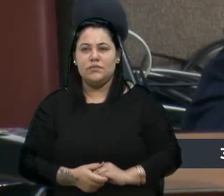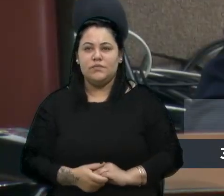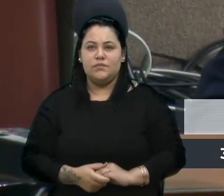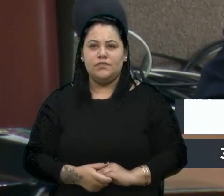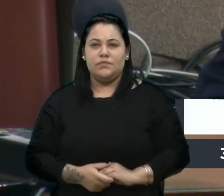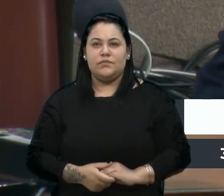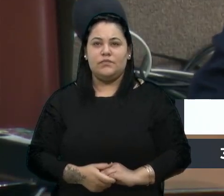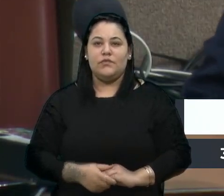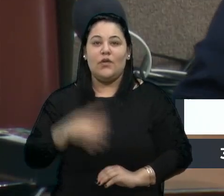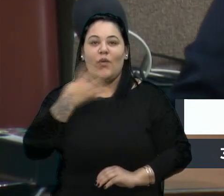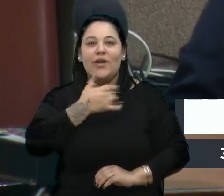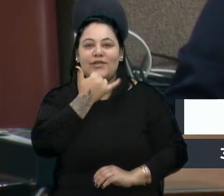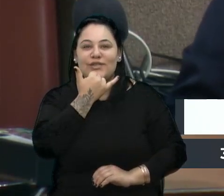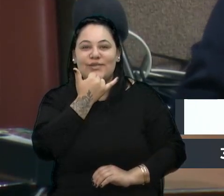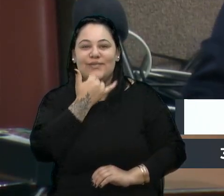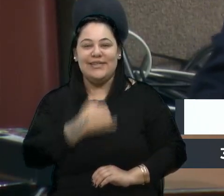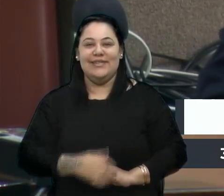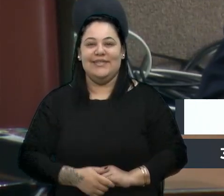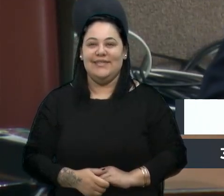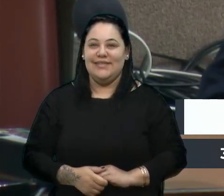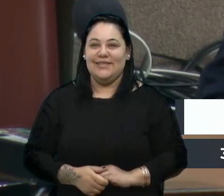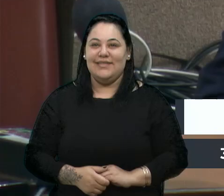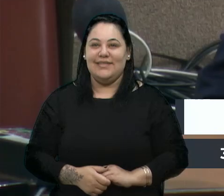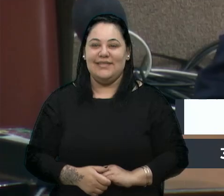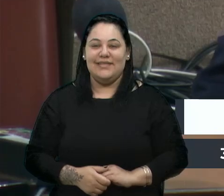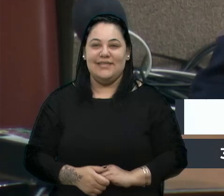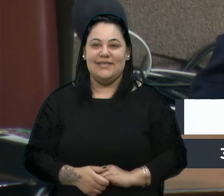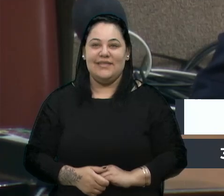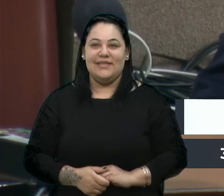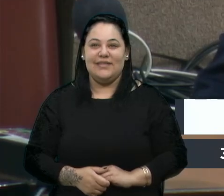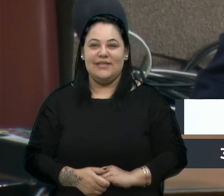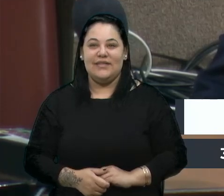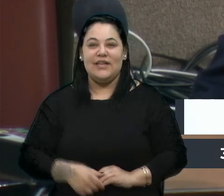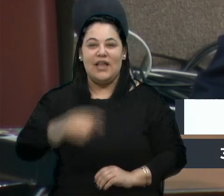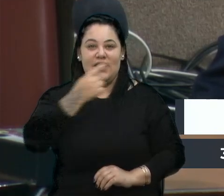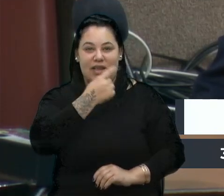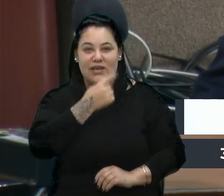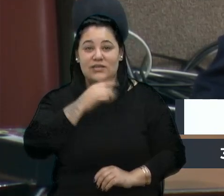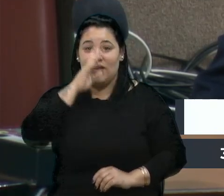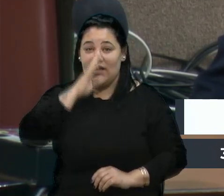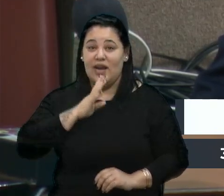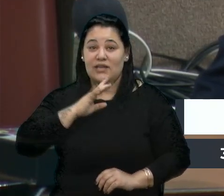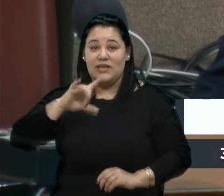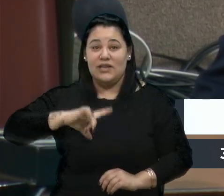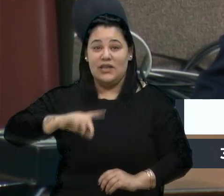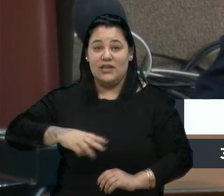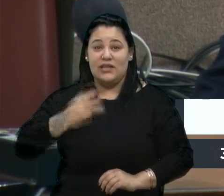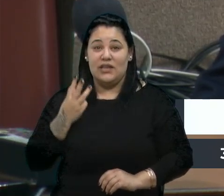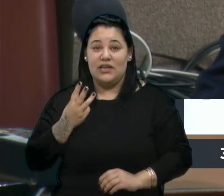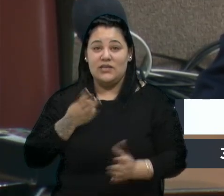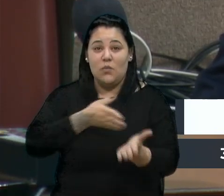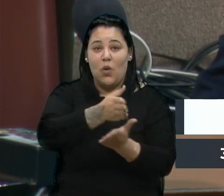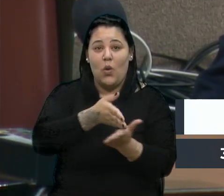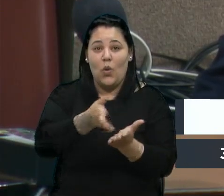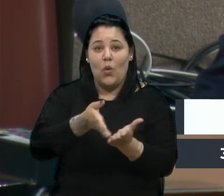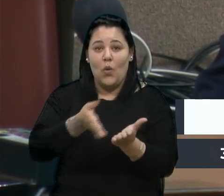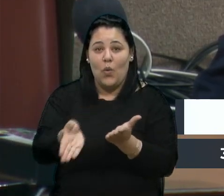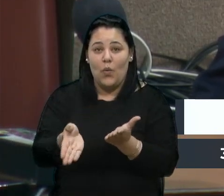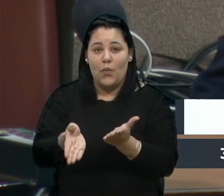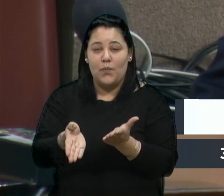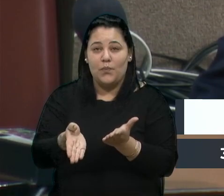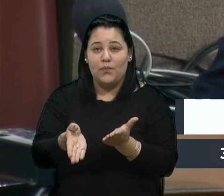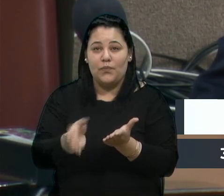Não, então é o quarto. Aí. É esse aí. Além de ser gratuito, ele tem 3 eixos de atuação, Isso. Que é